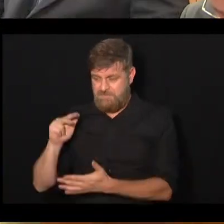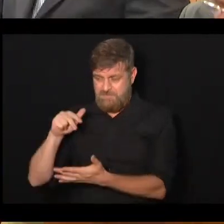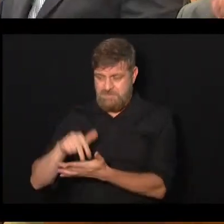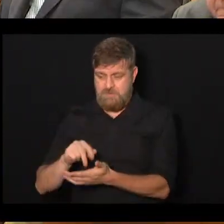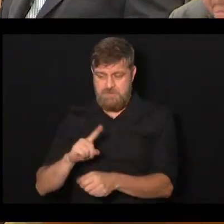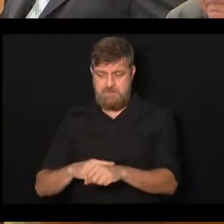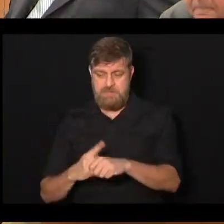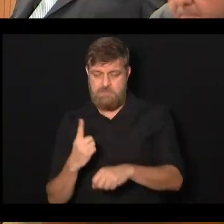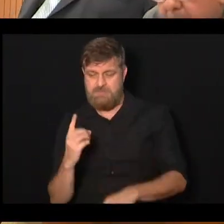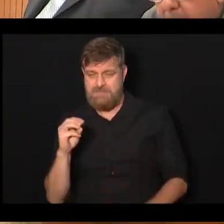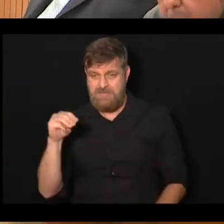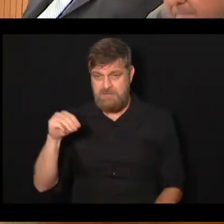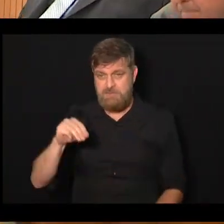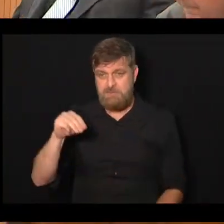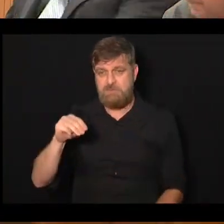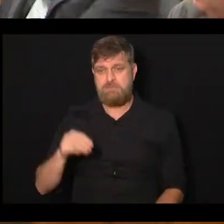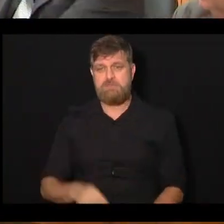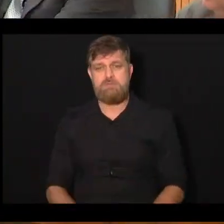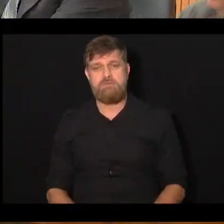10 minutos.